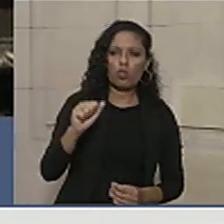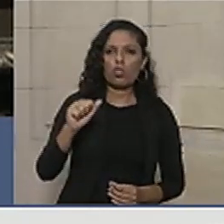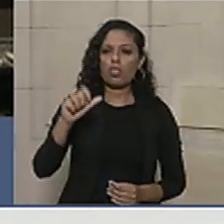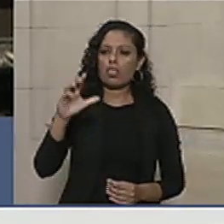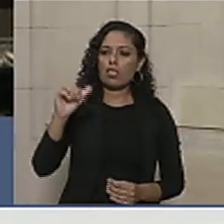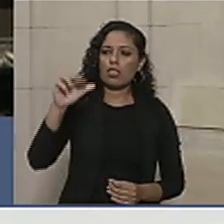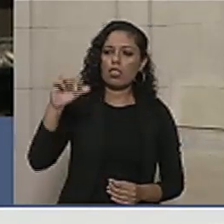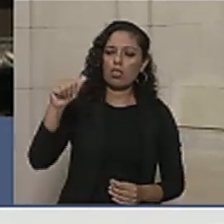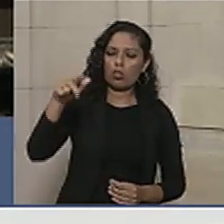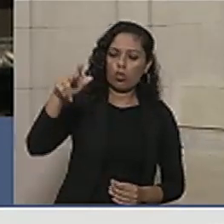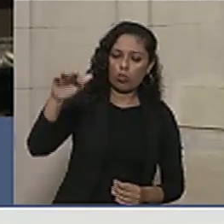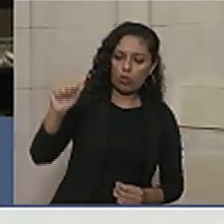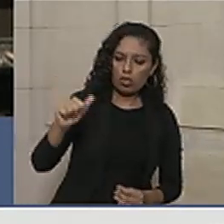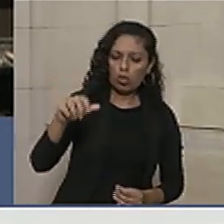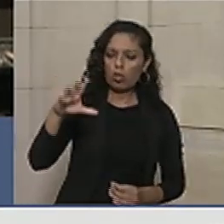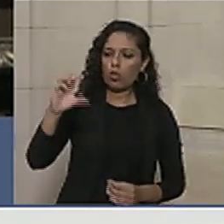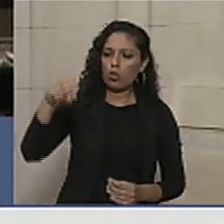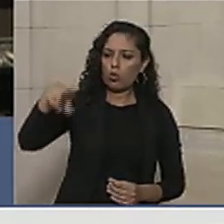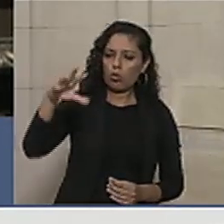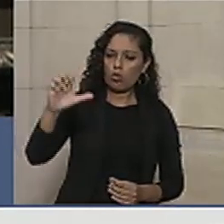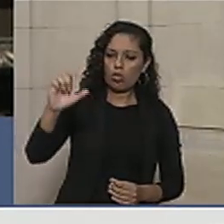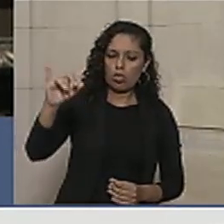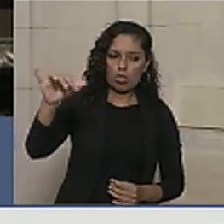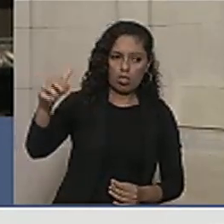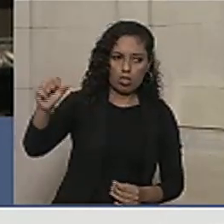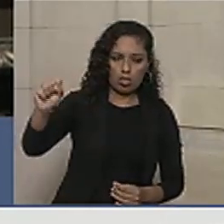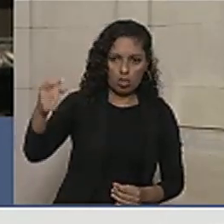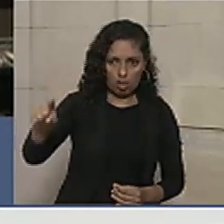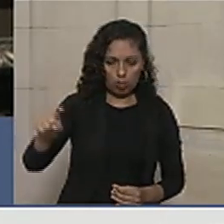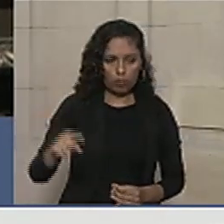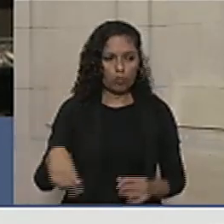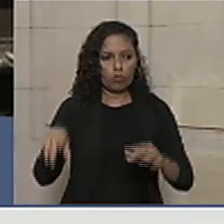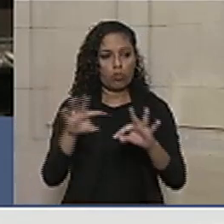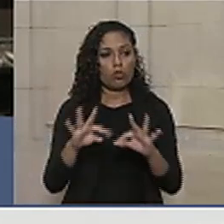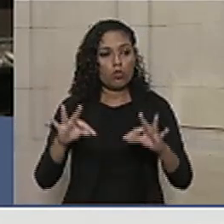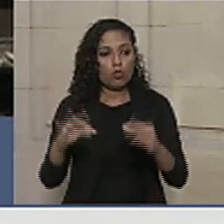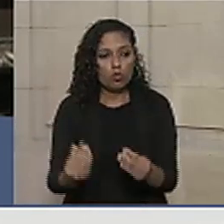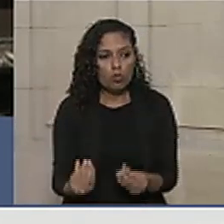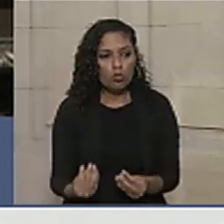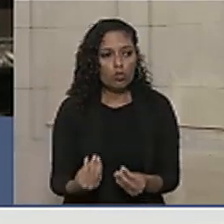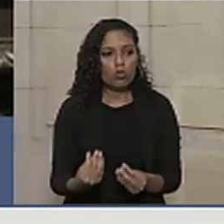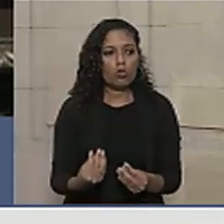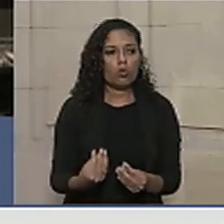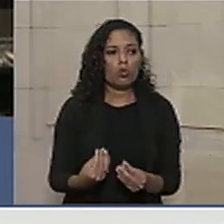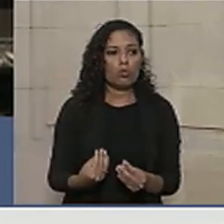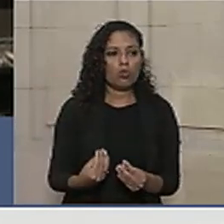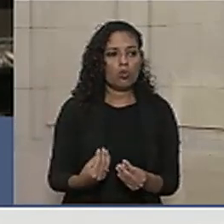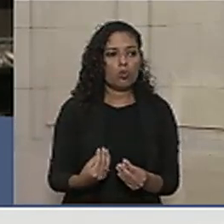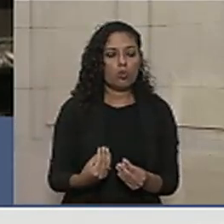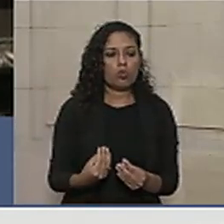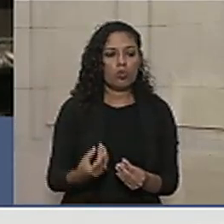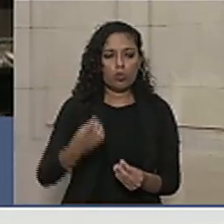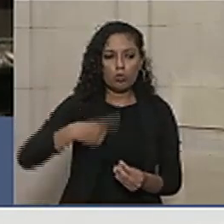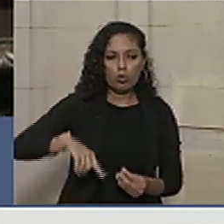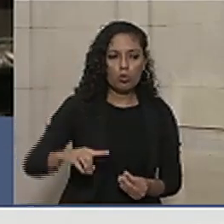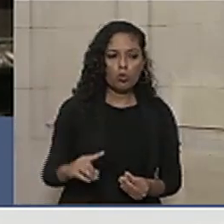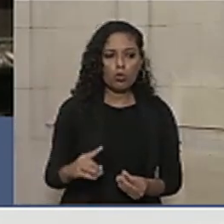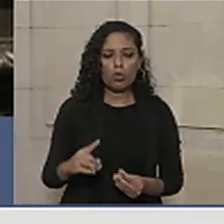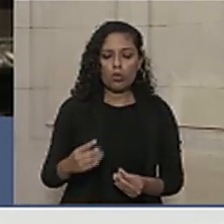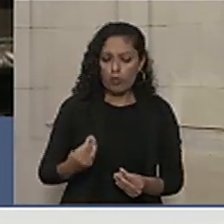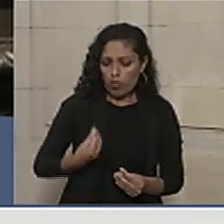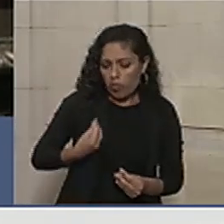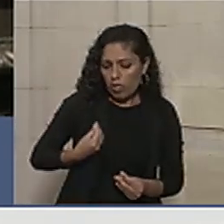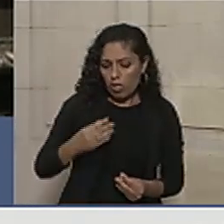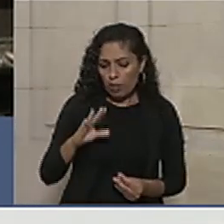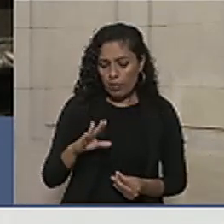Jesus, Conceição Evaristo, não viva ainda, mas precisamos reverenciar essa mulher que